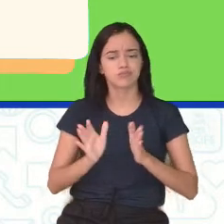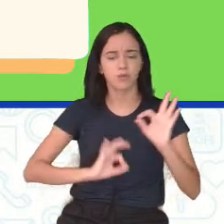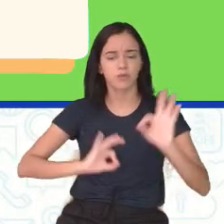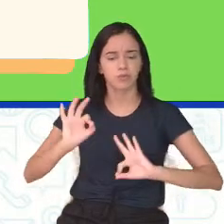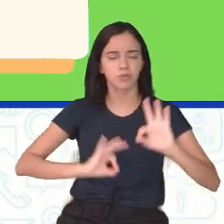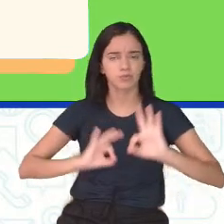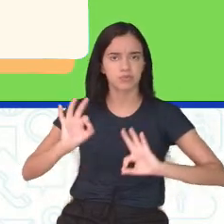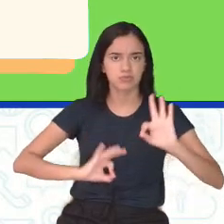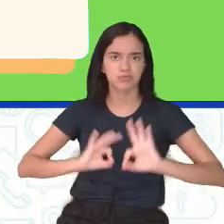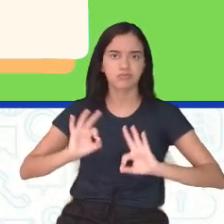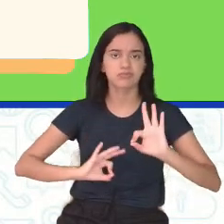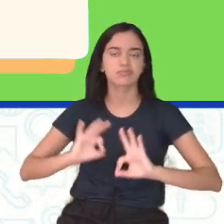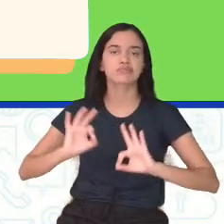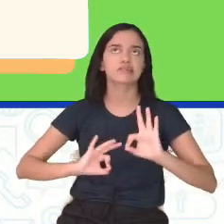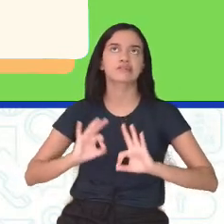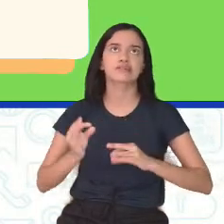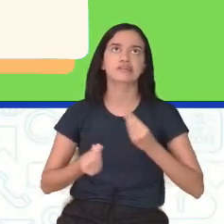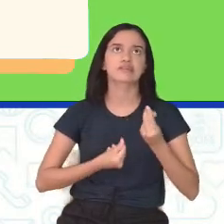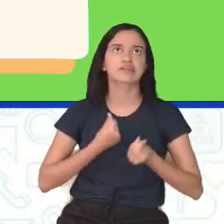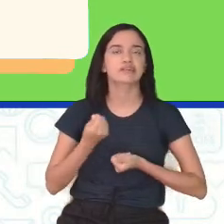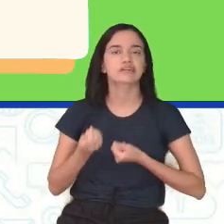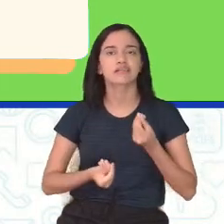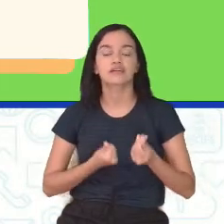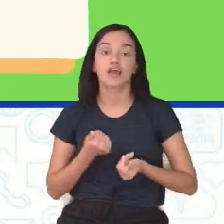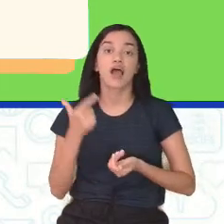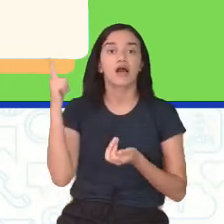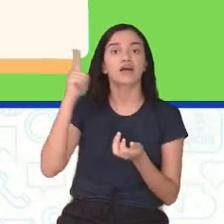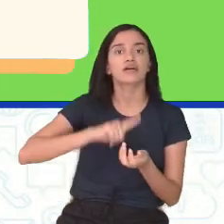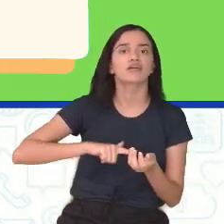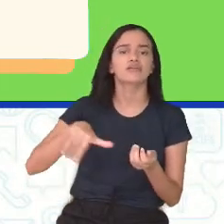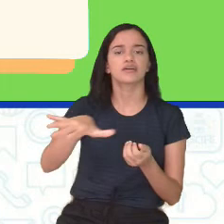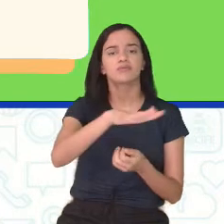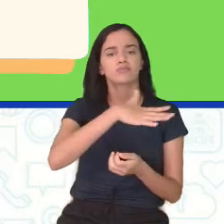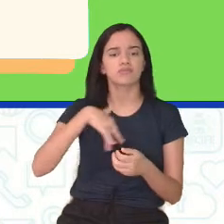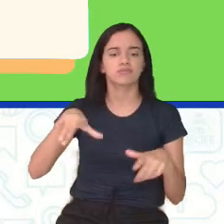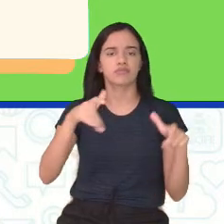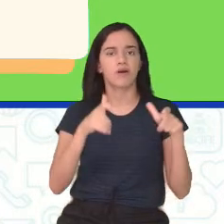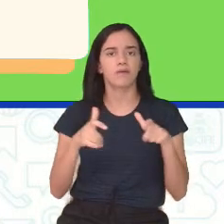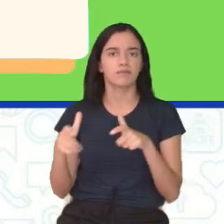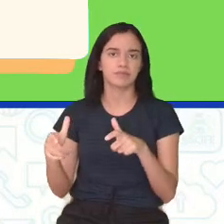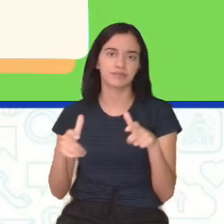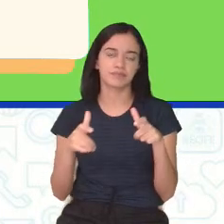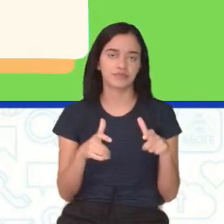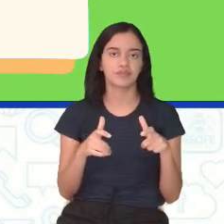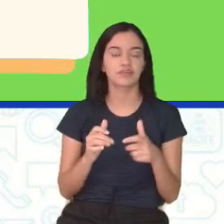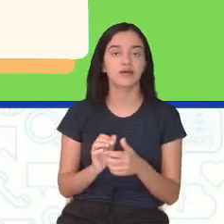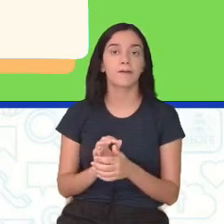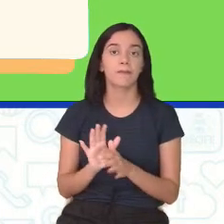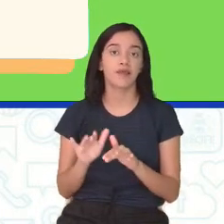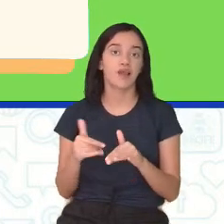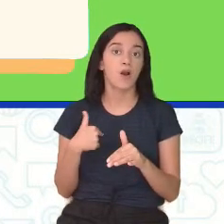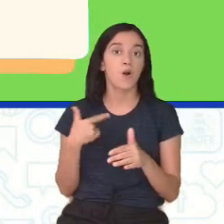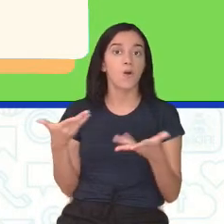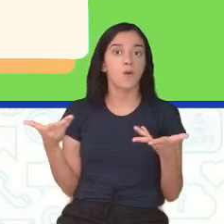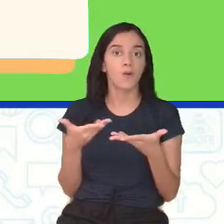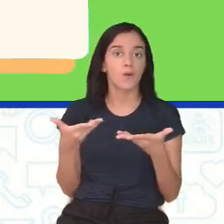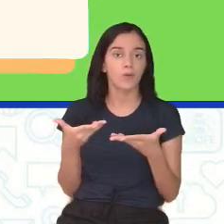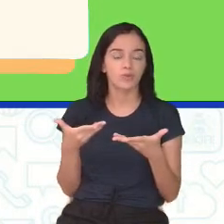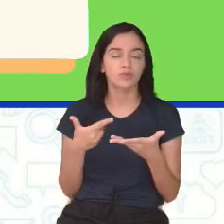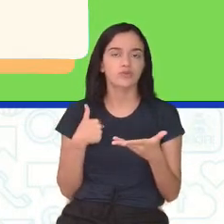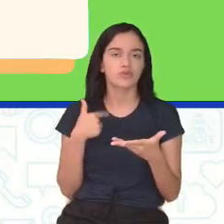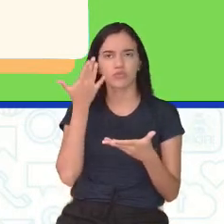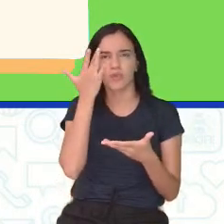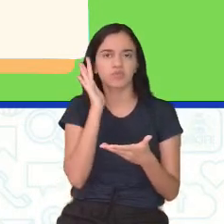poder ser ganhar mais espaço, né? Ganhar mais forma. Então, hoje em dia eu não